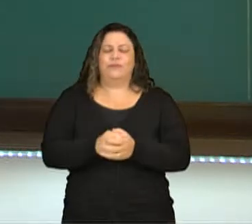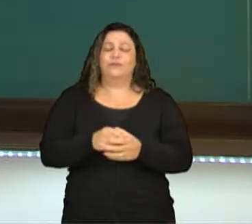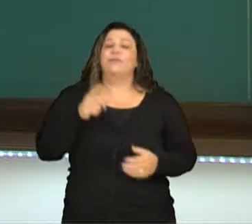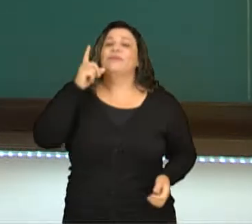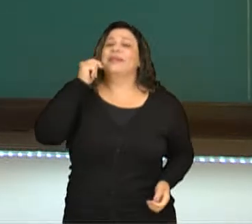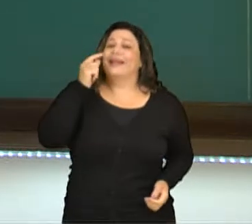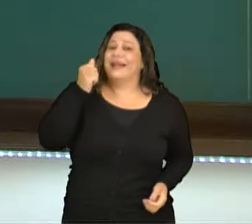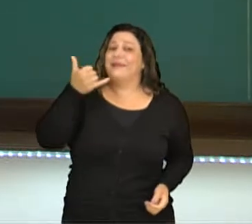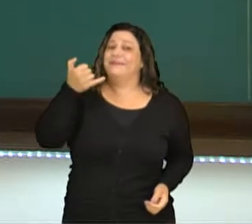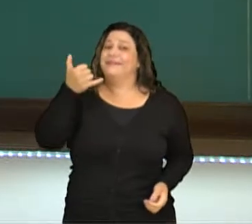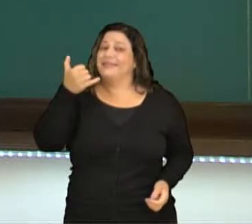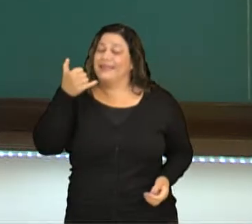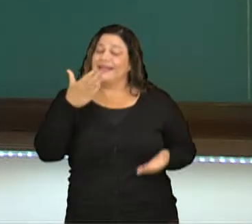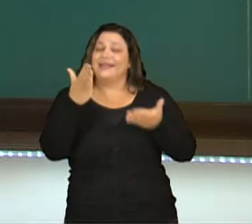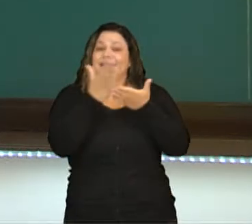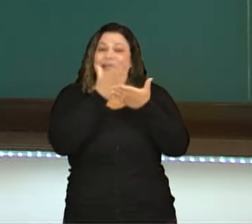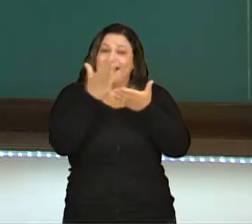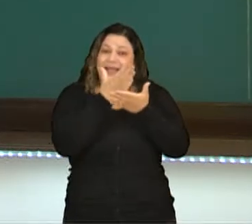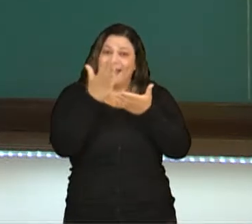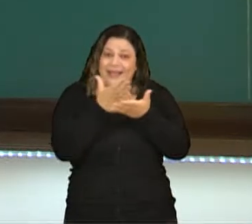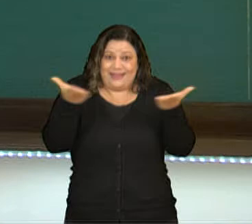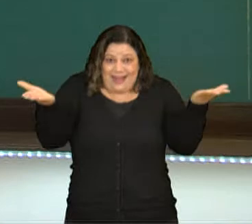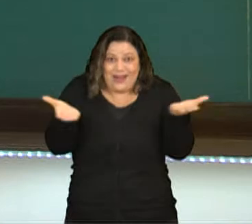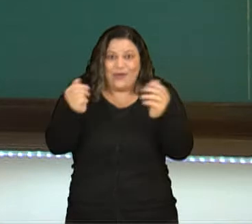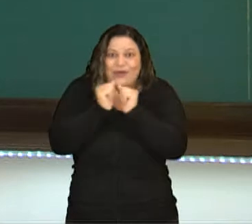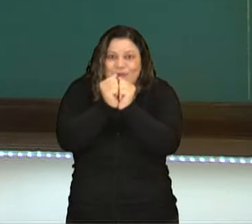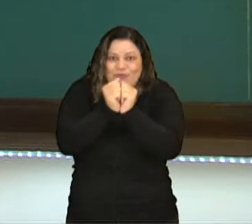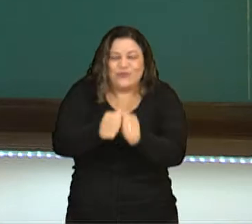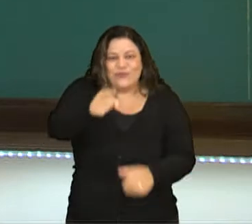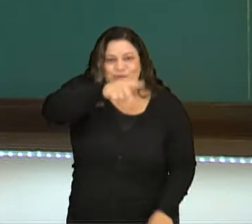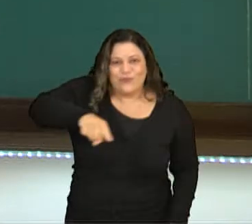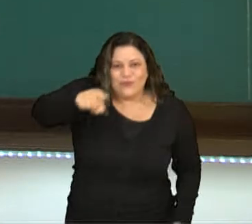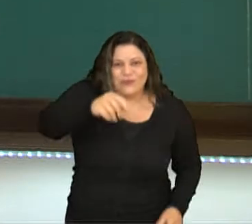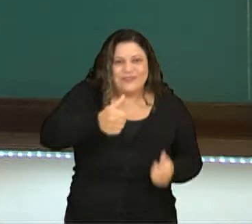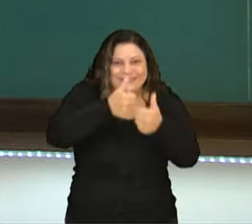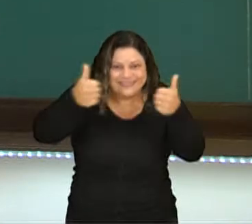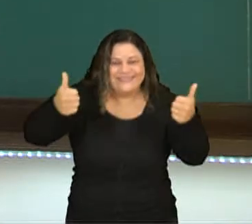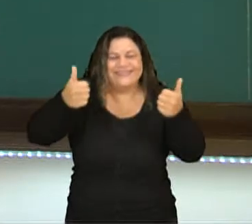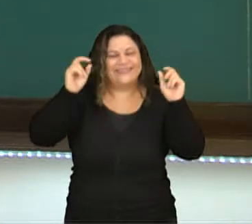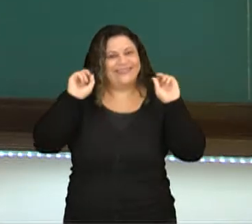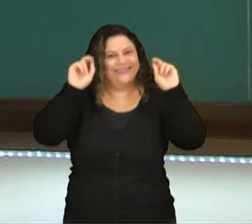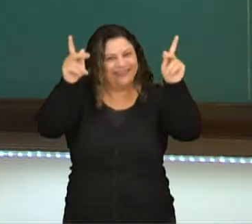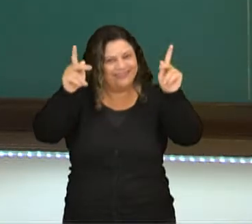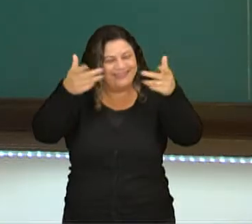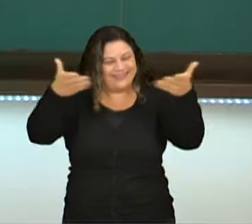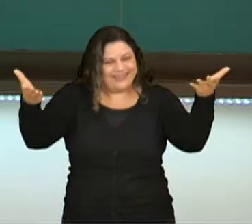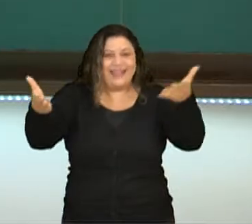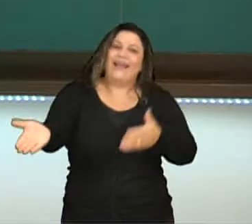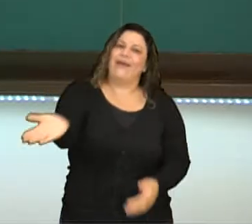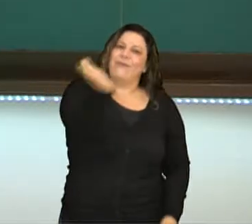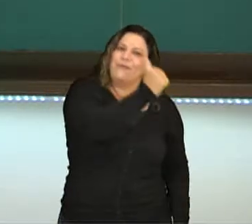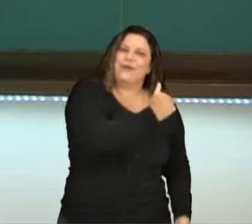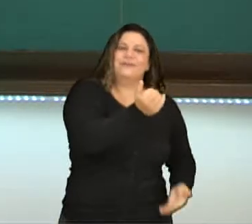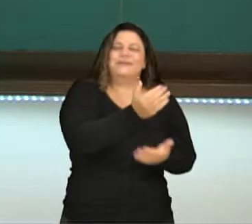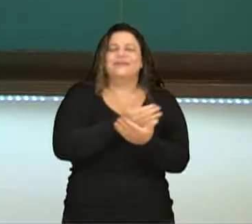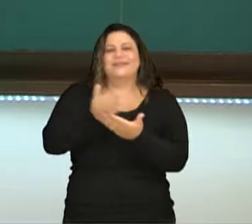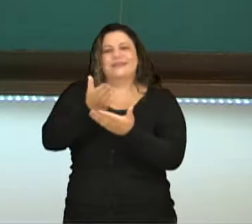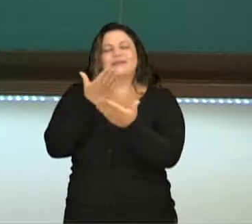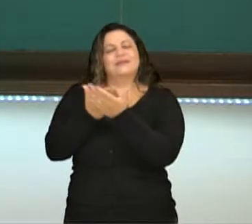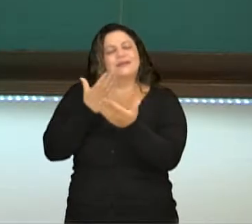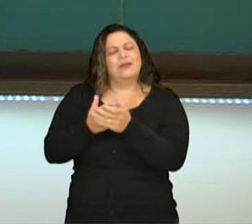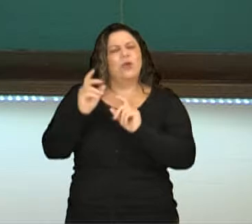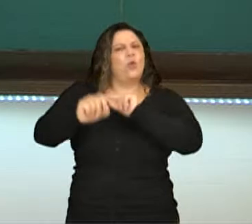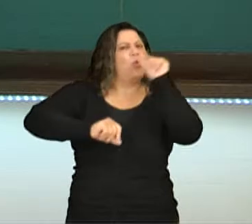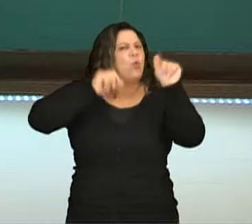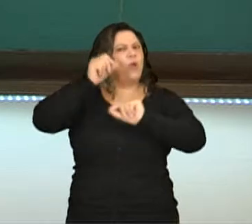caneta, apostos com você. Ok, criança? Então, bora para a nossa aula, porque o que nós vamos